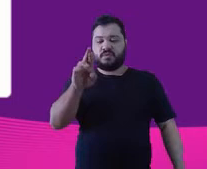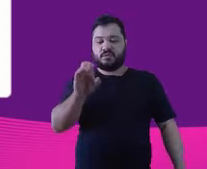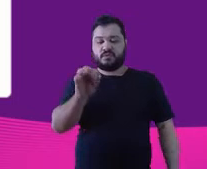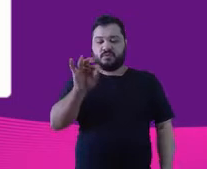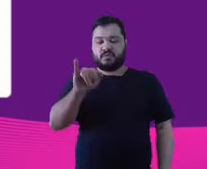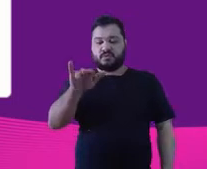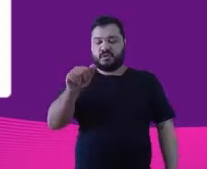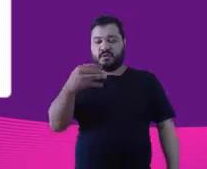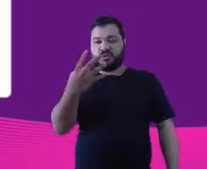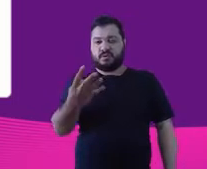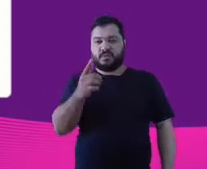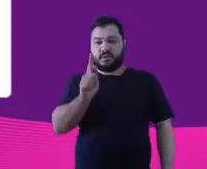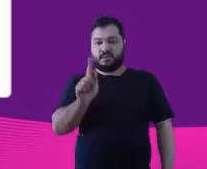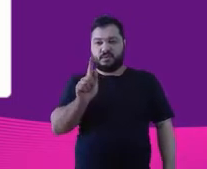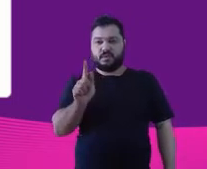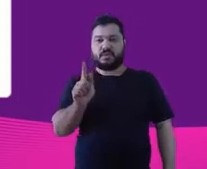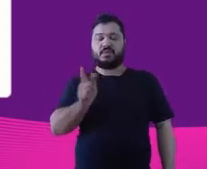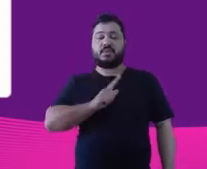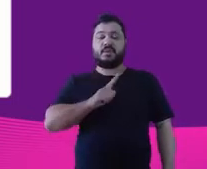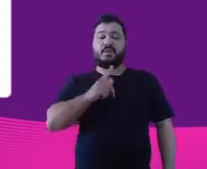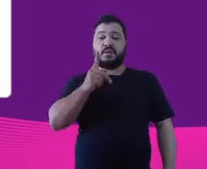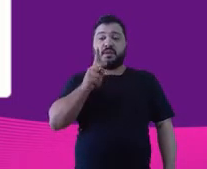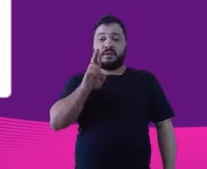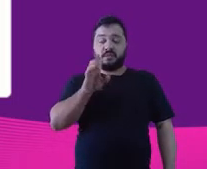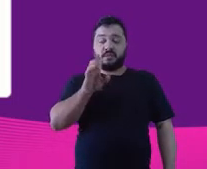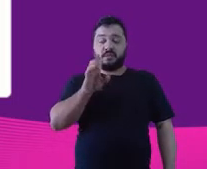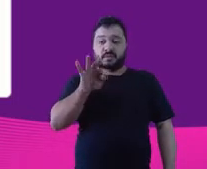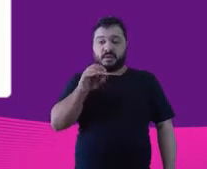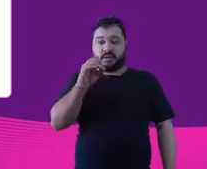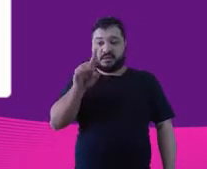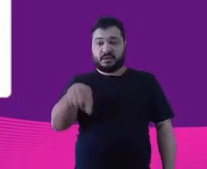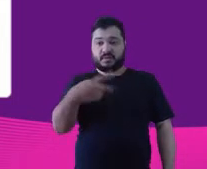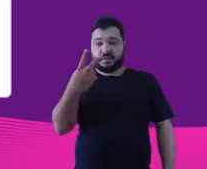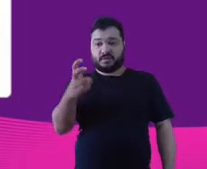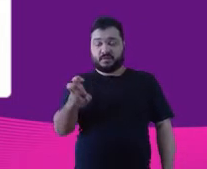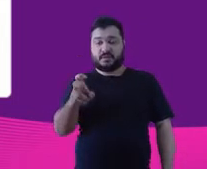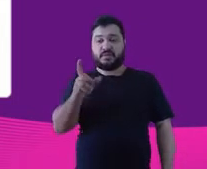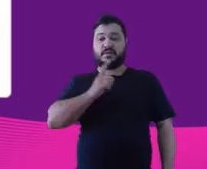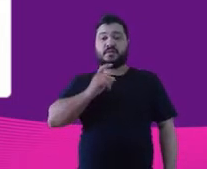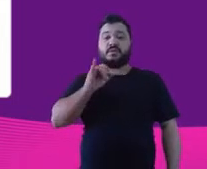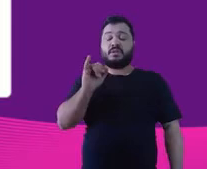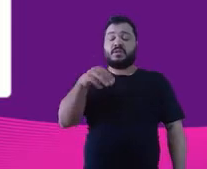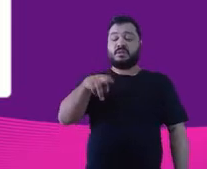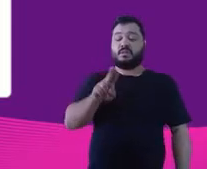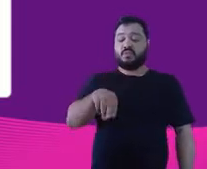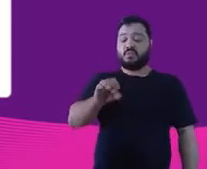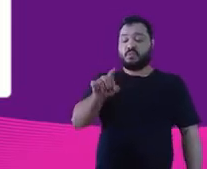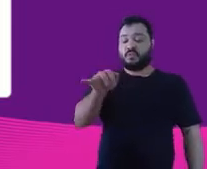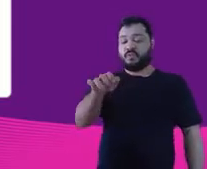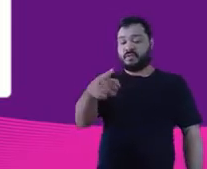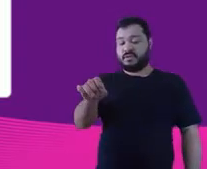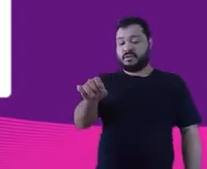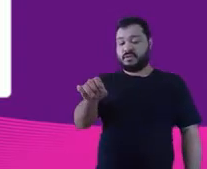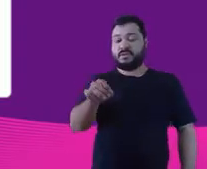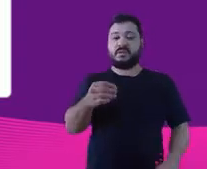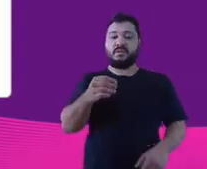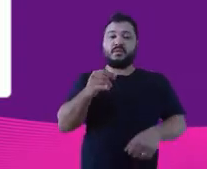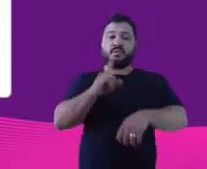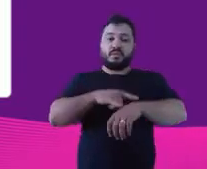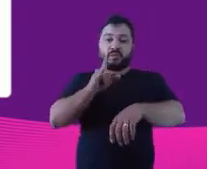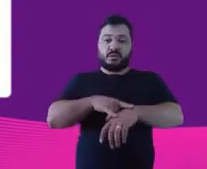4 gramas, com uma proteinúria de 0,25, imunofixação dele, urinária e